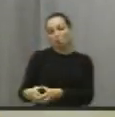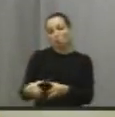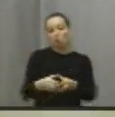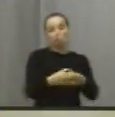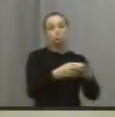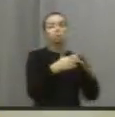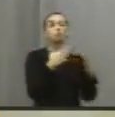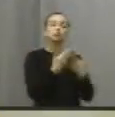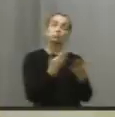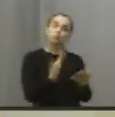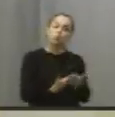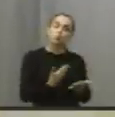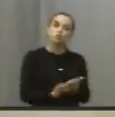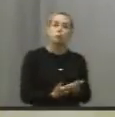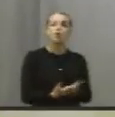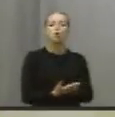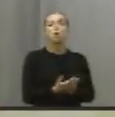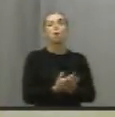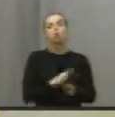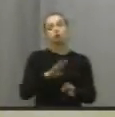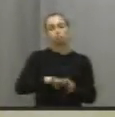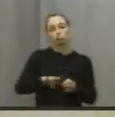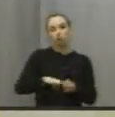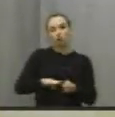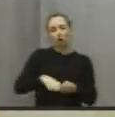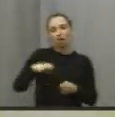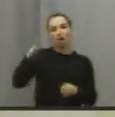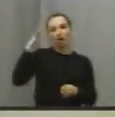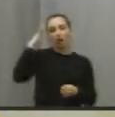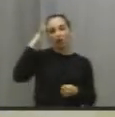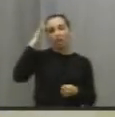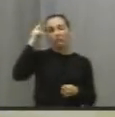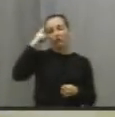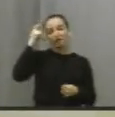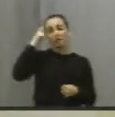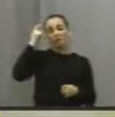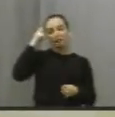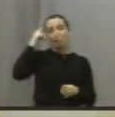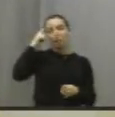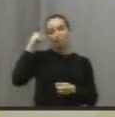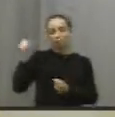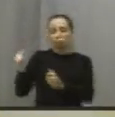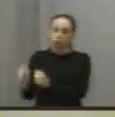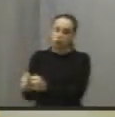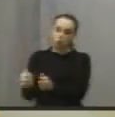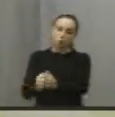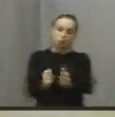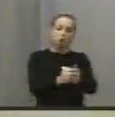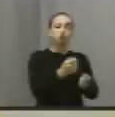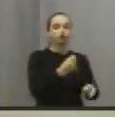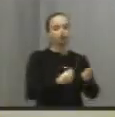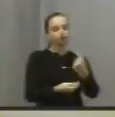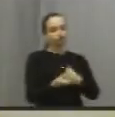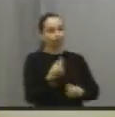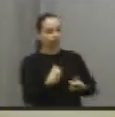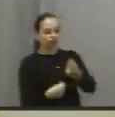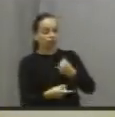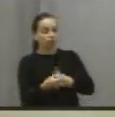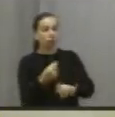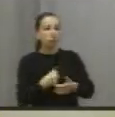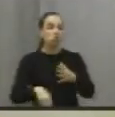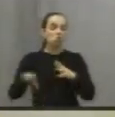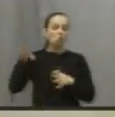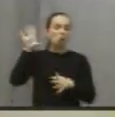papel propositivo, que é de pensar junto com a administração, com a empresa, ouvindo a população, sobre